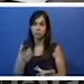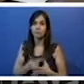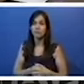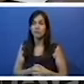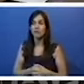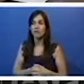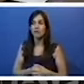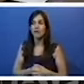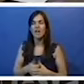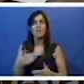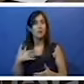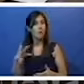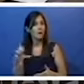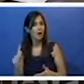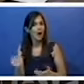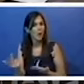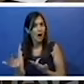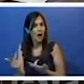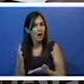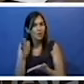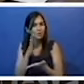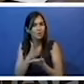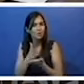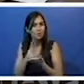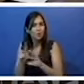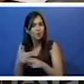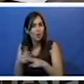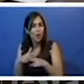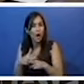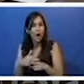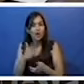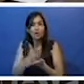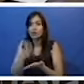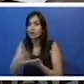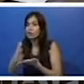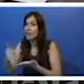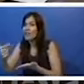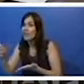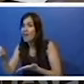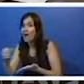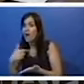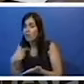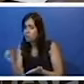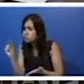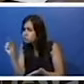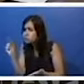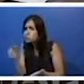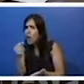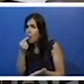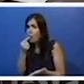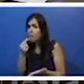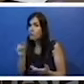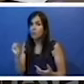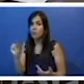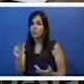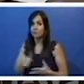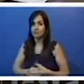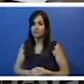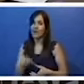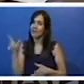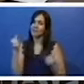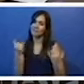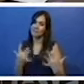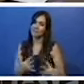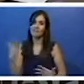se eu pegar esse mesmo chocolate dividir entre dez pessoas eu vou comer um pedacinho só é isso que tá